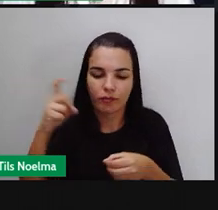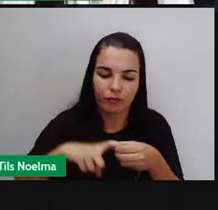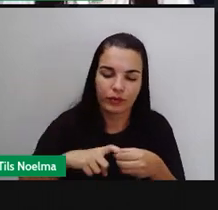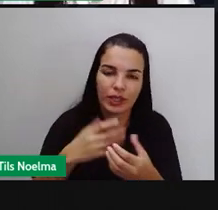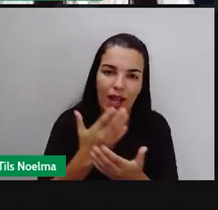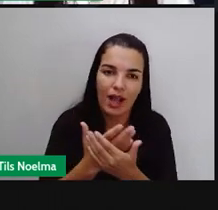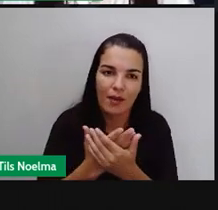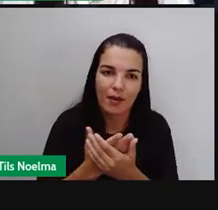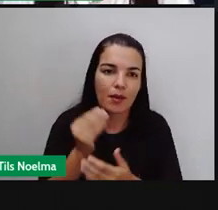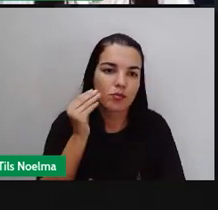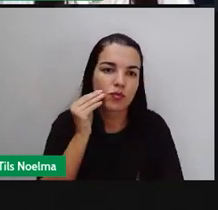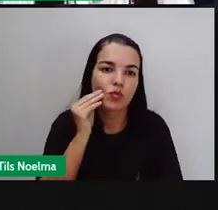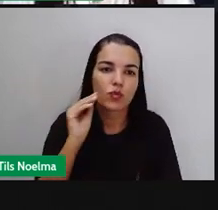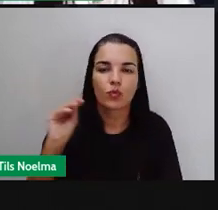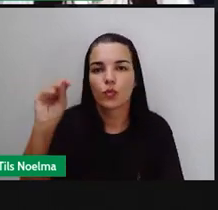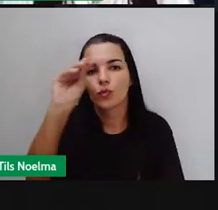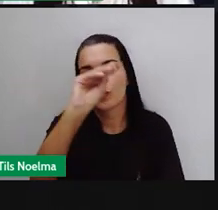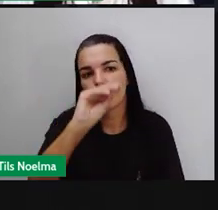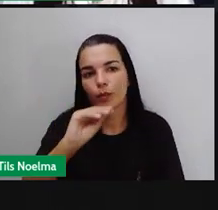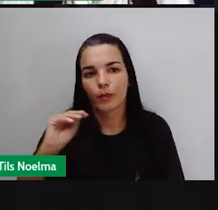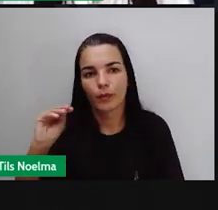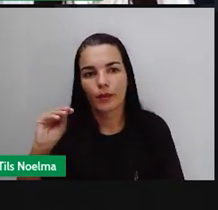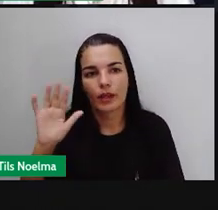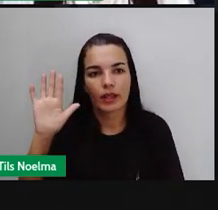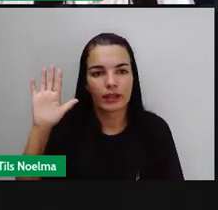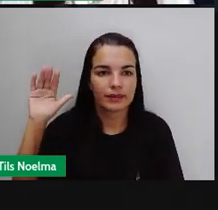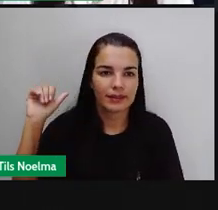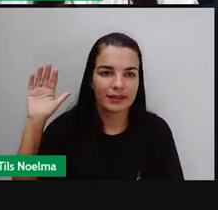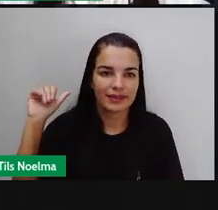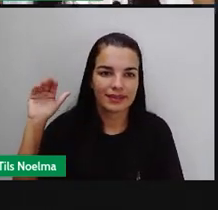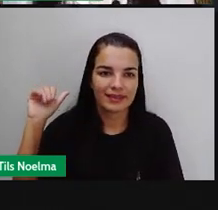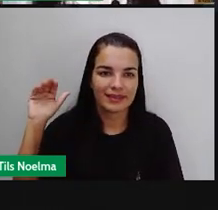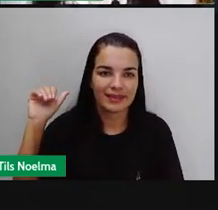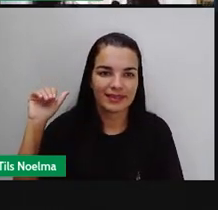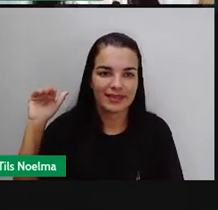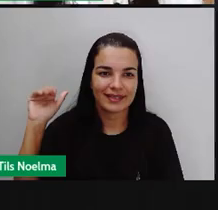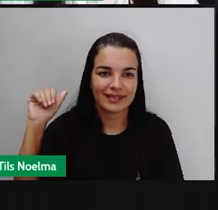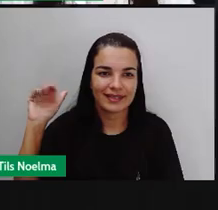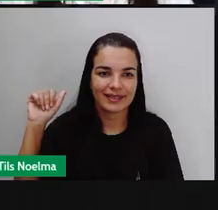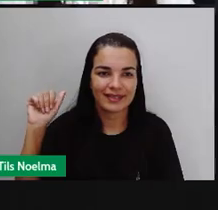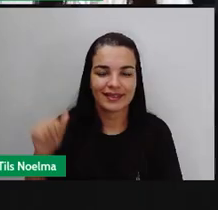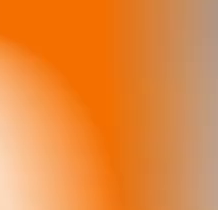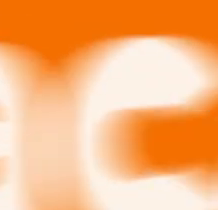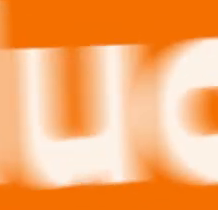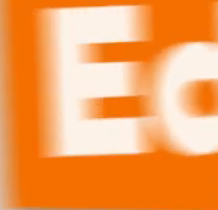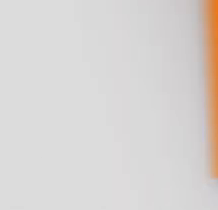com mais uma aula. Beijinho no coração de cada um de vocês e até mais. Tchau, tchau.